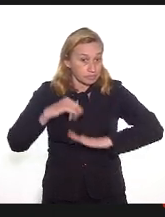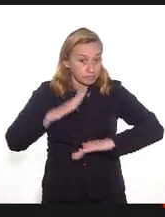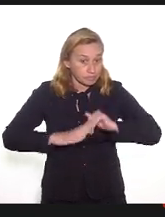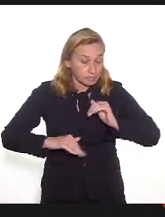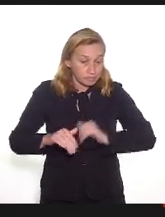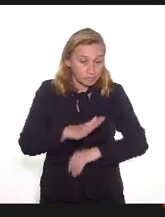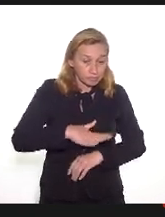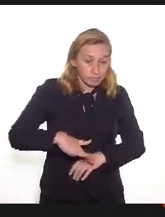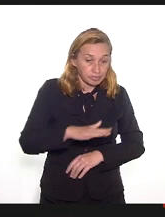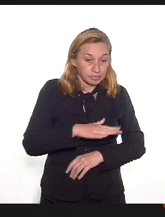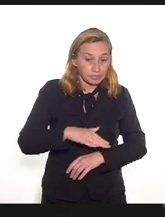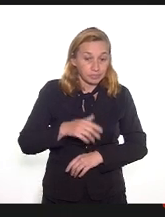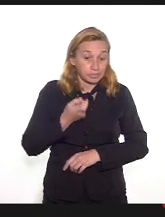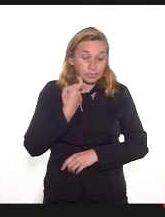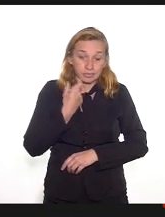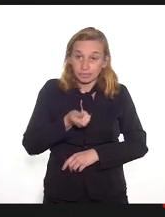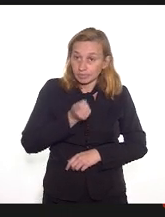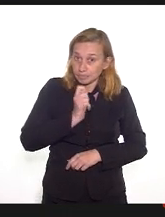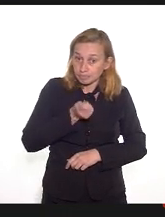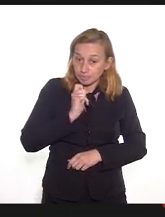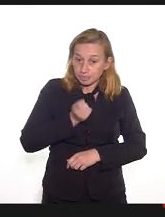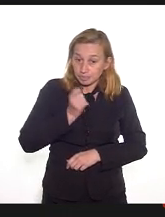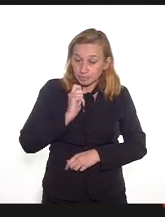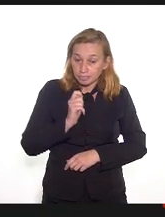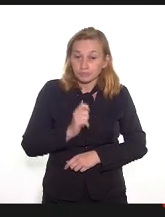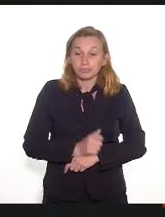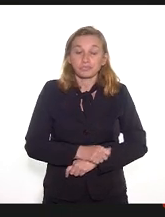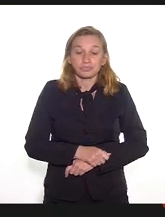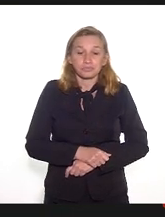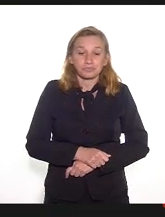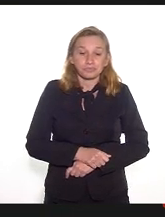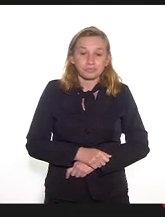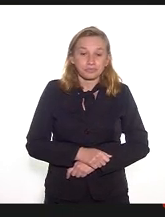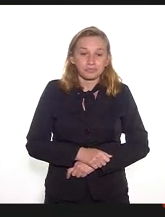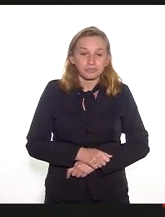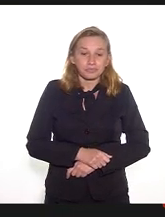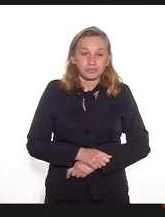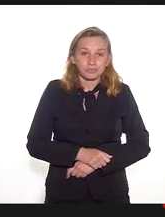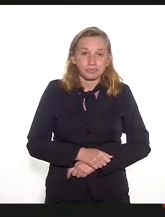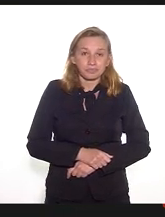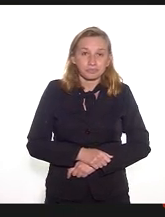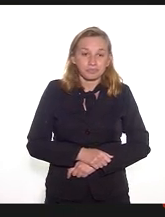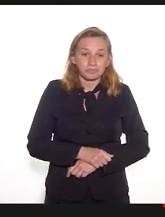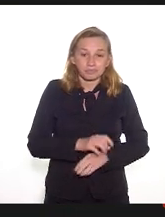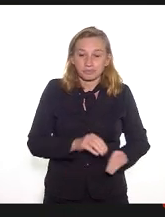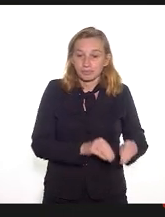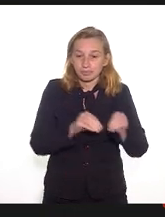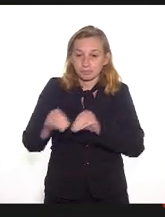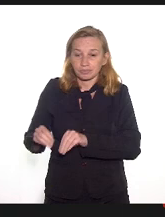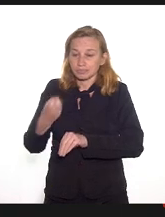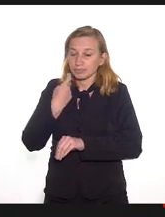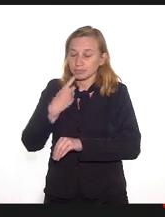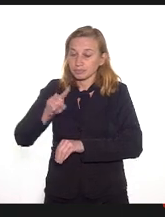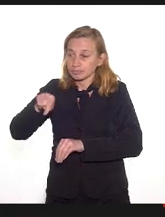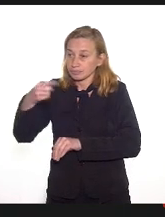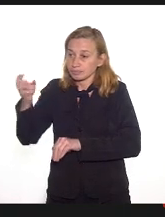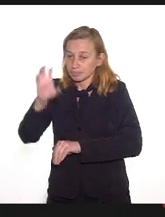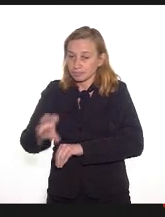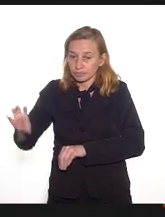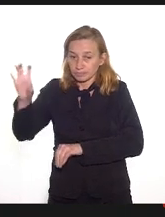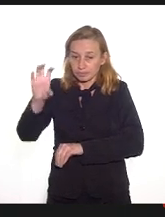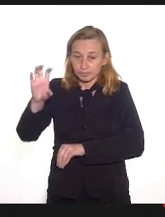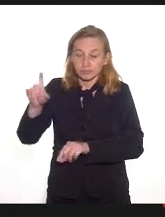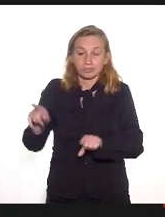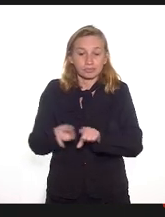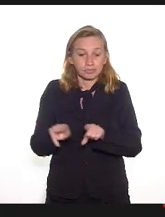Na área da pesca, por exemplo, nós, além de transferirmos a pesca para outro estado, nós